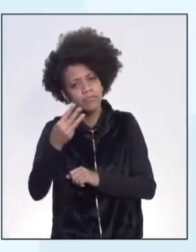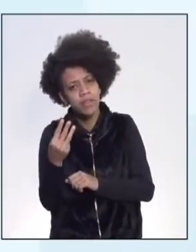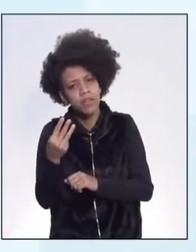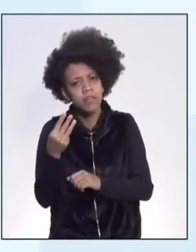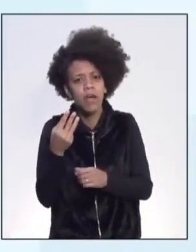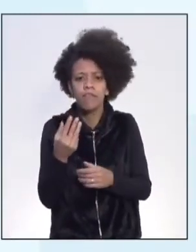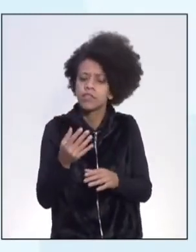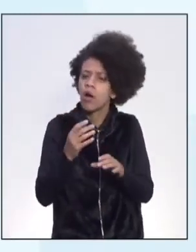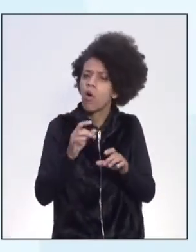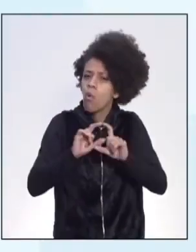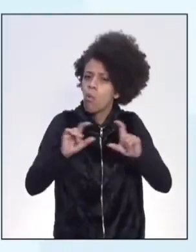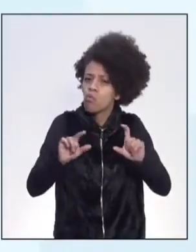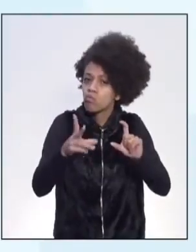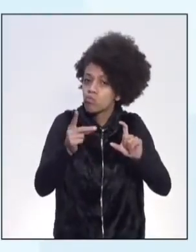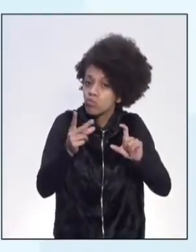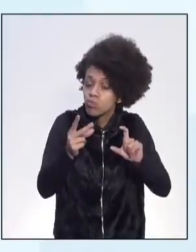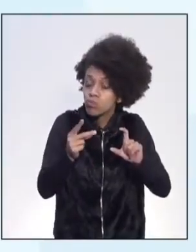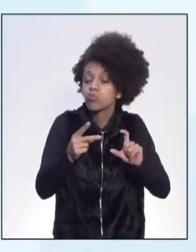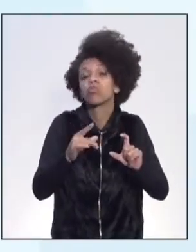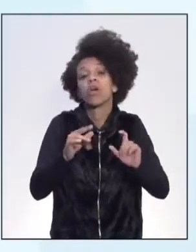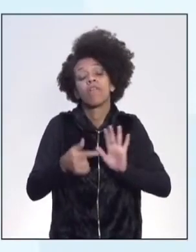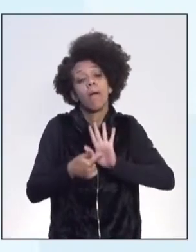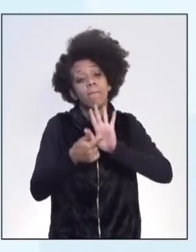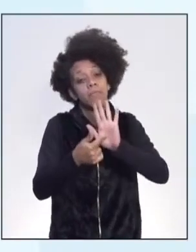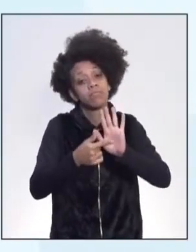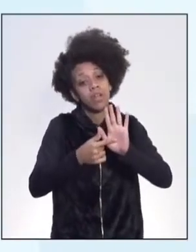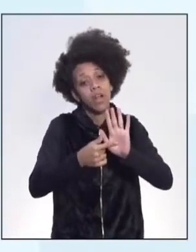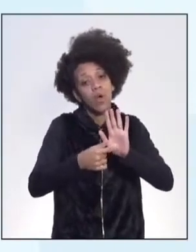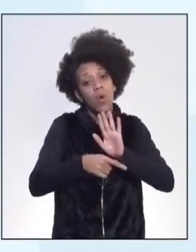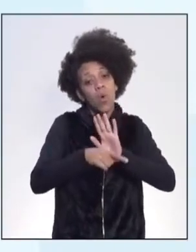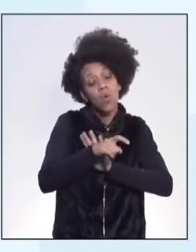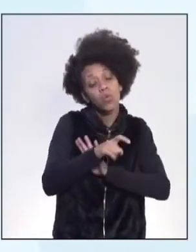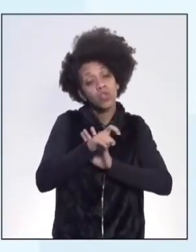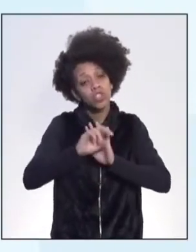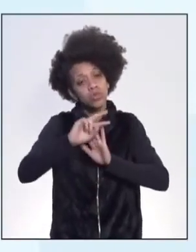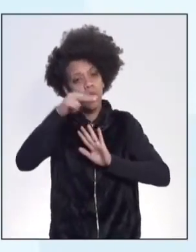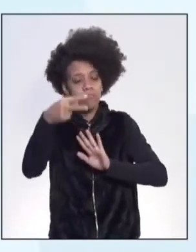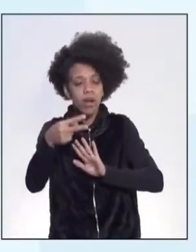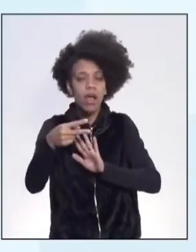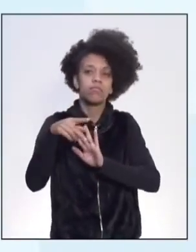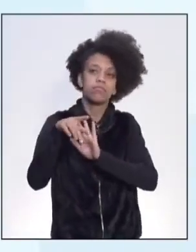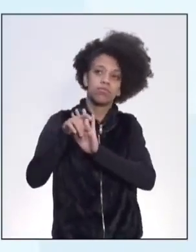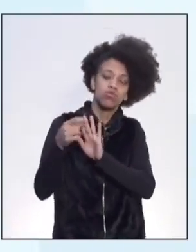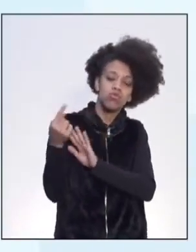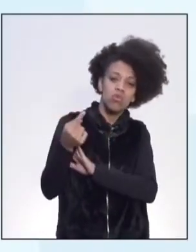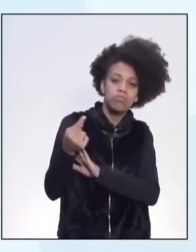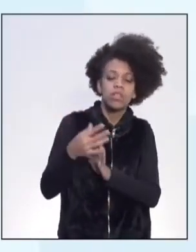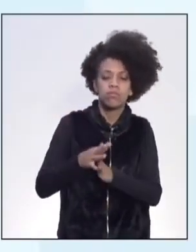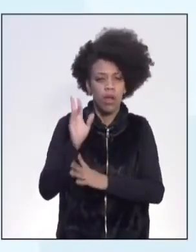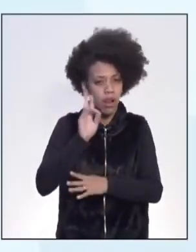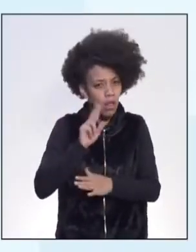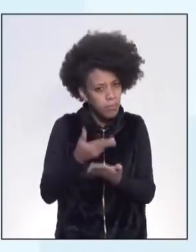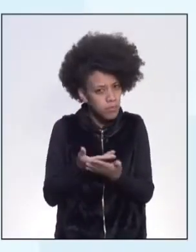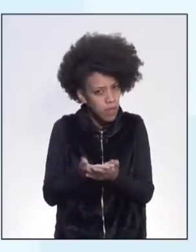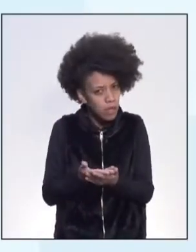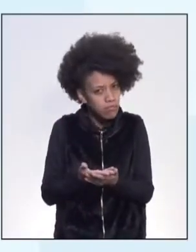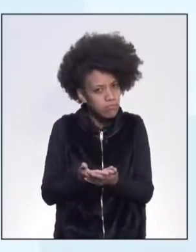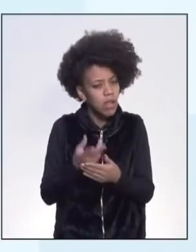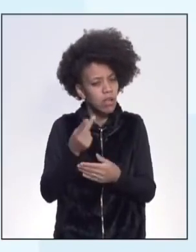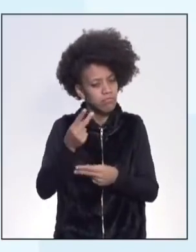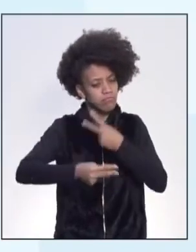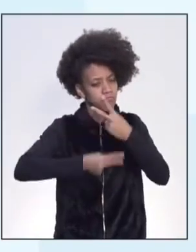dar uma função do segundo grau. Vai aparecer um x quadrado, um x, um termo independente. Lembra que é o que a gente tem estudado bastante nesse